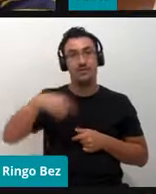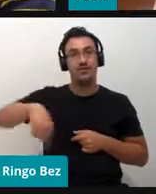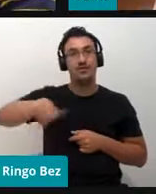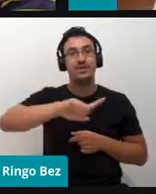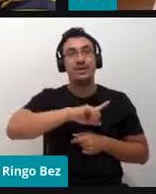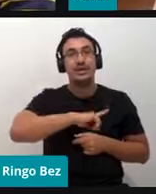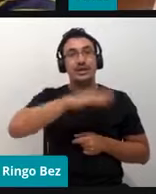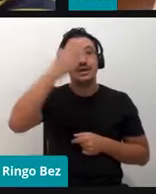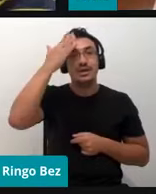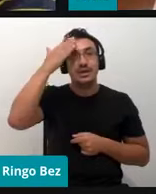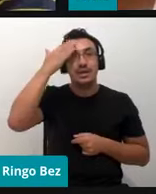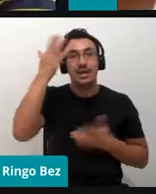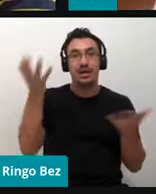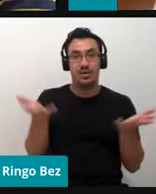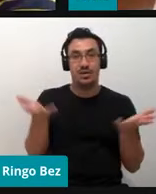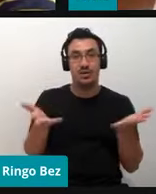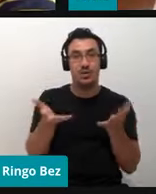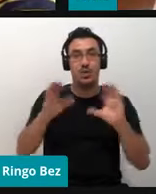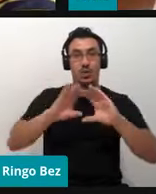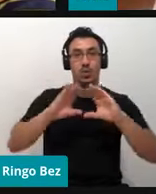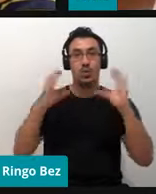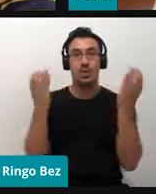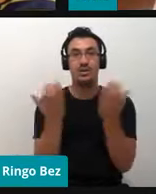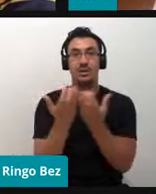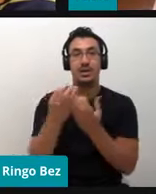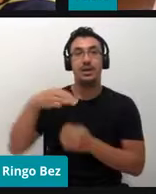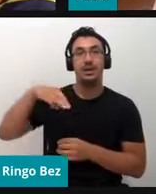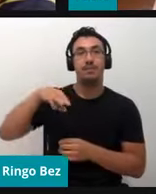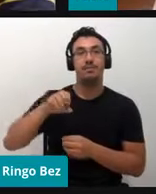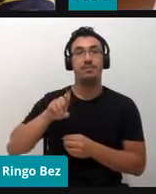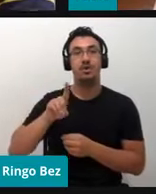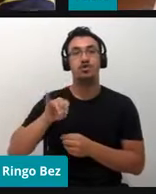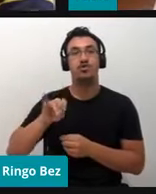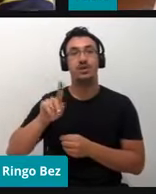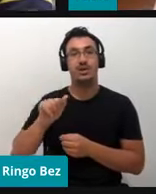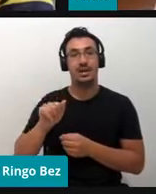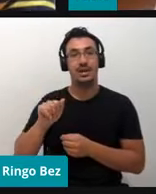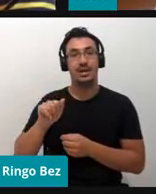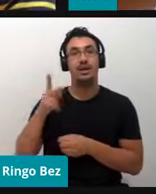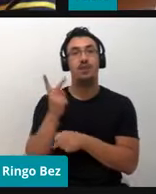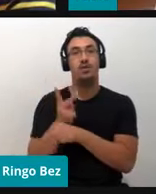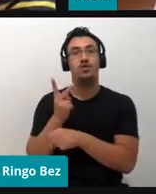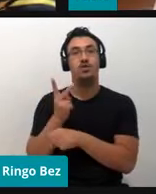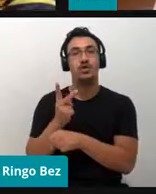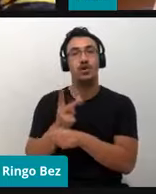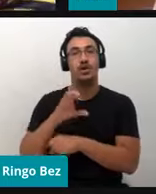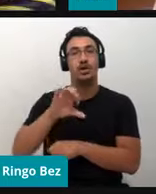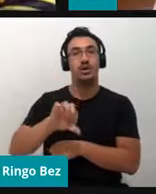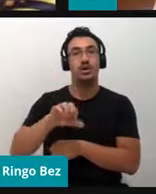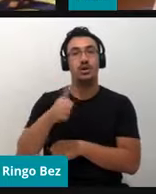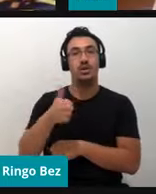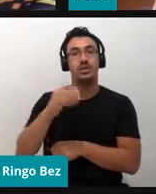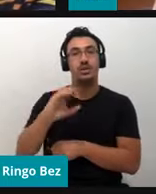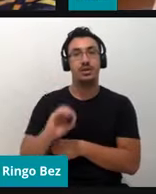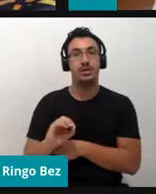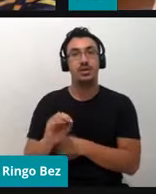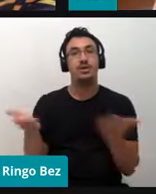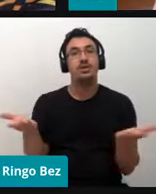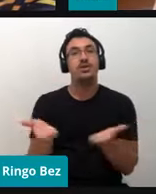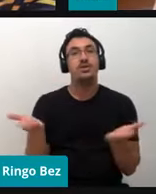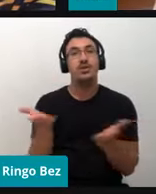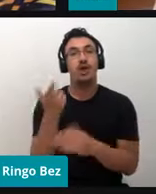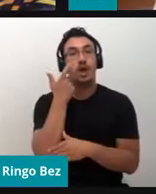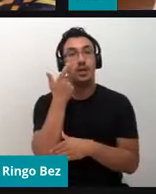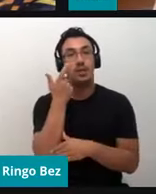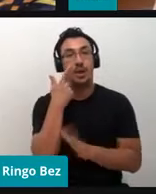Está circulando no Congresso uma medida provisória, a medida provisória 910, está aqui embaixo, né? Que vai